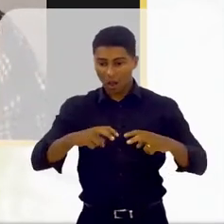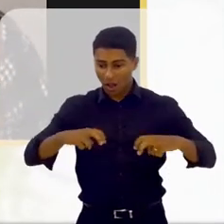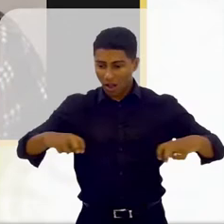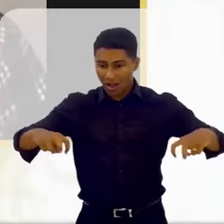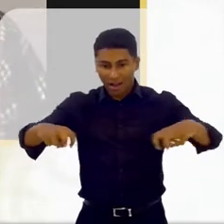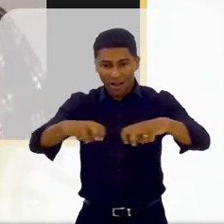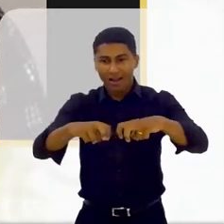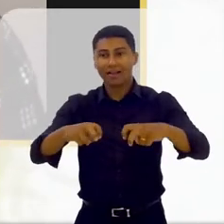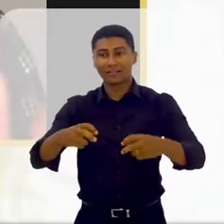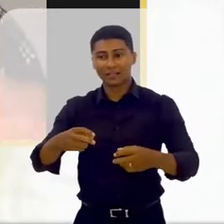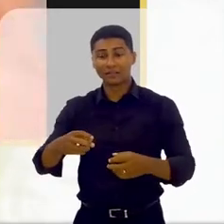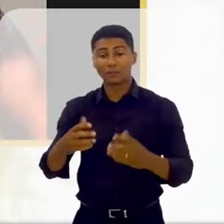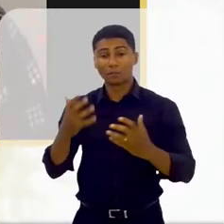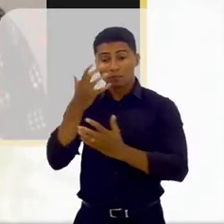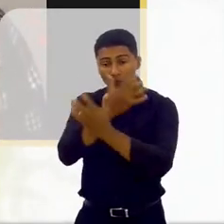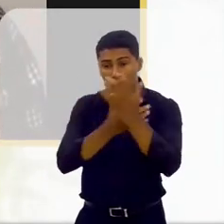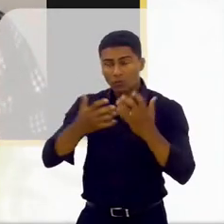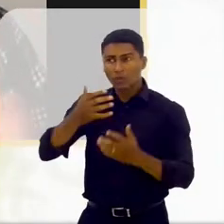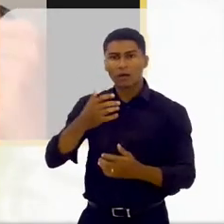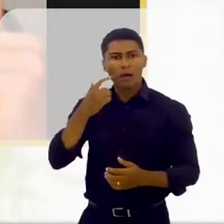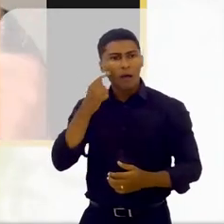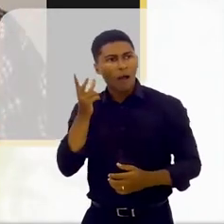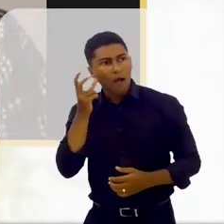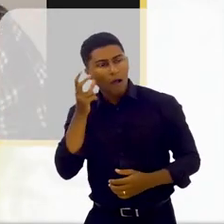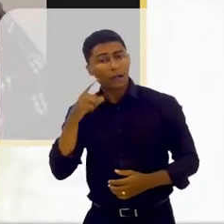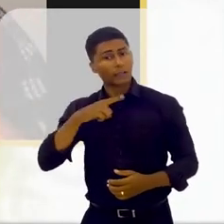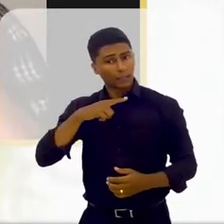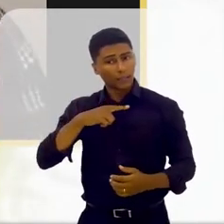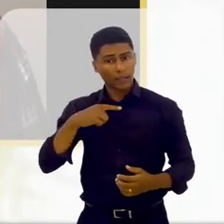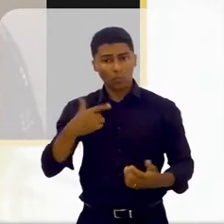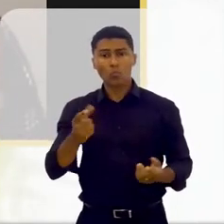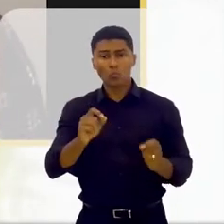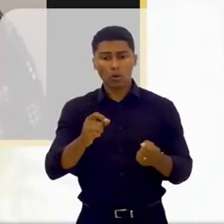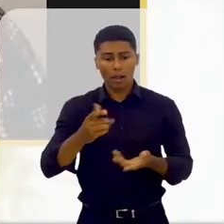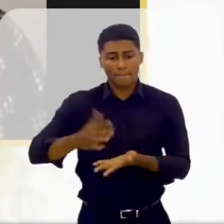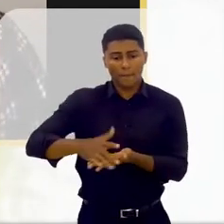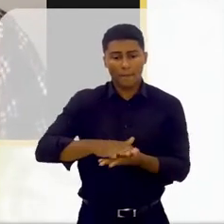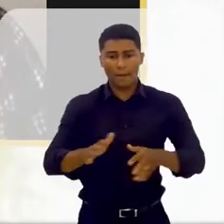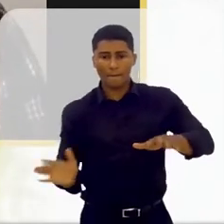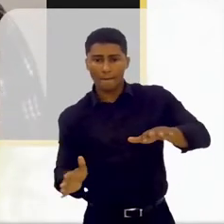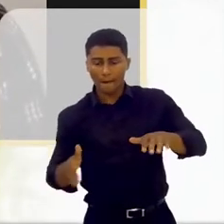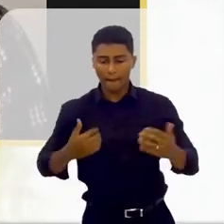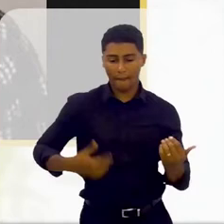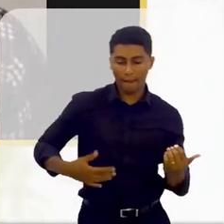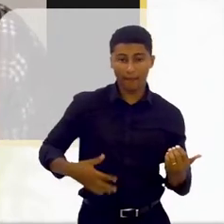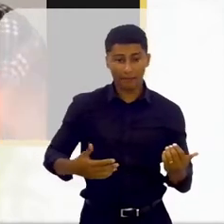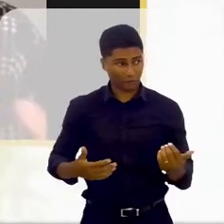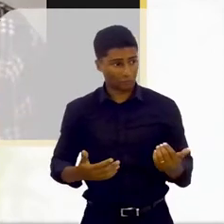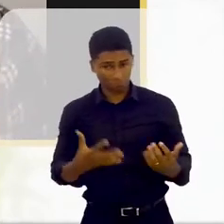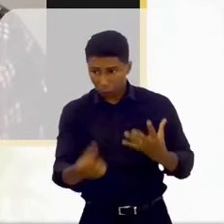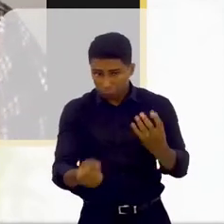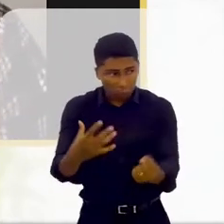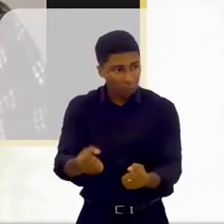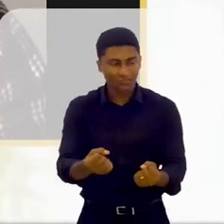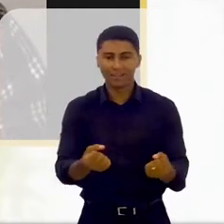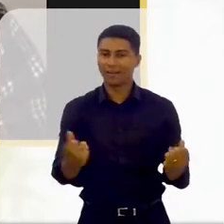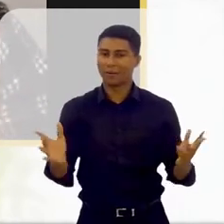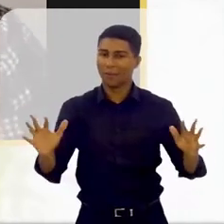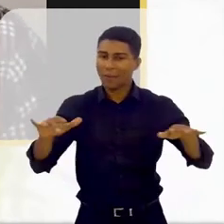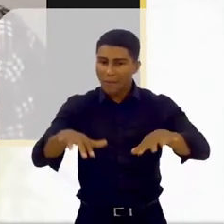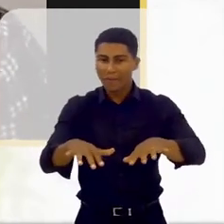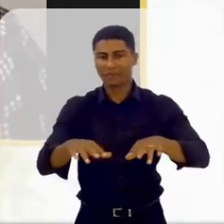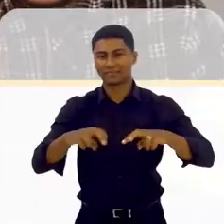o vinilzinho lá, aí nessa daí, pô, tô com o instrumento lá, eu também tô com o instrumento aqui, vamos fazer um samba? Então não teve